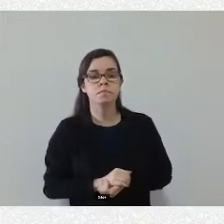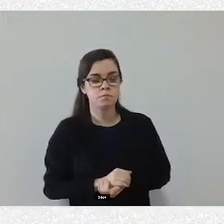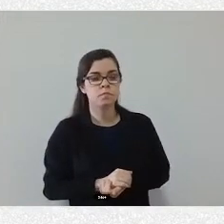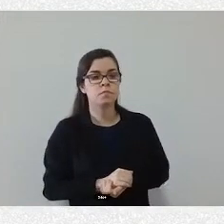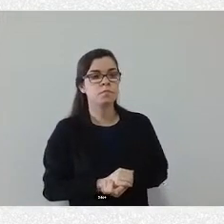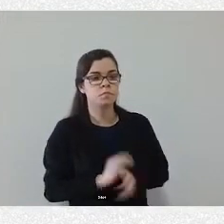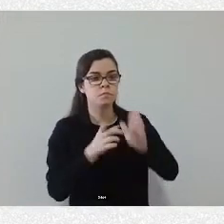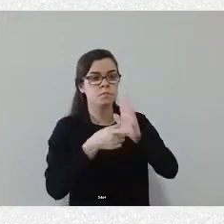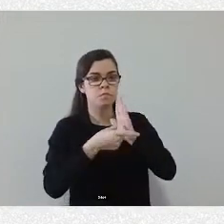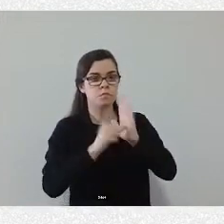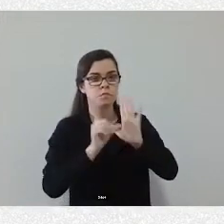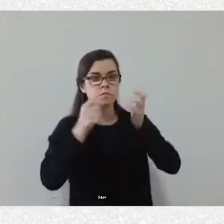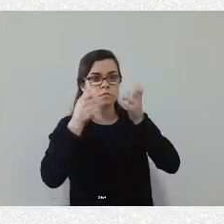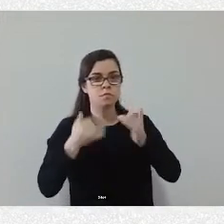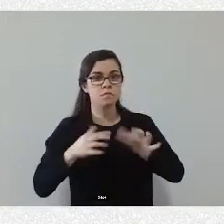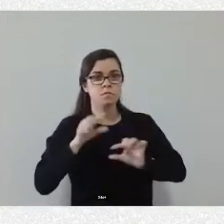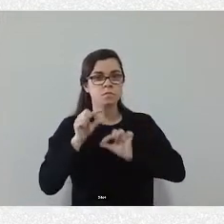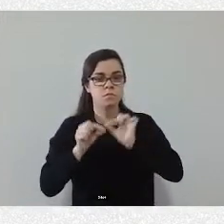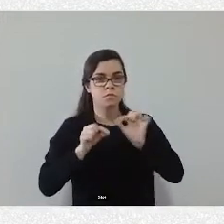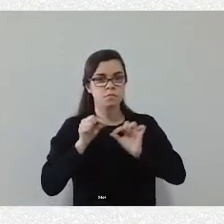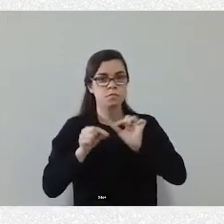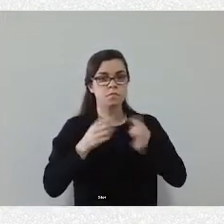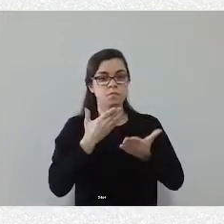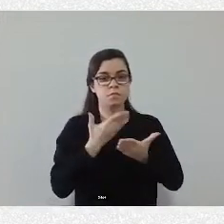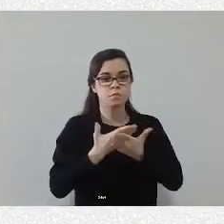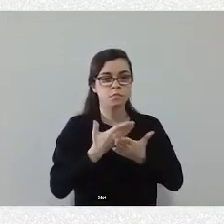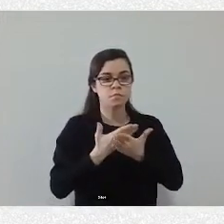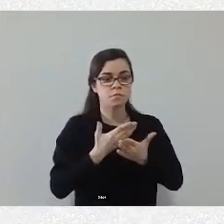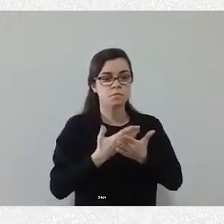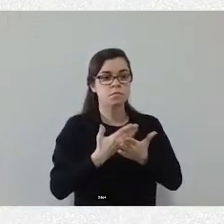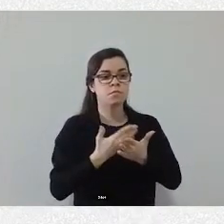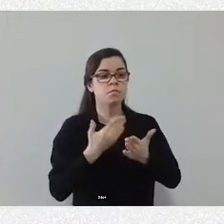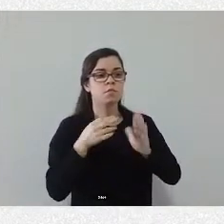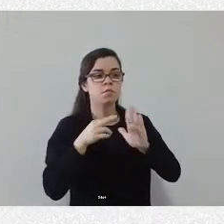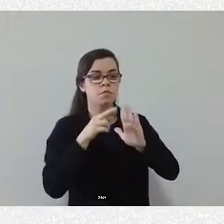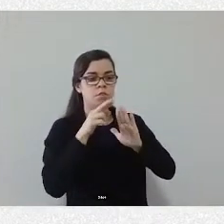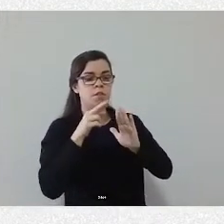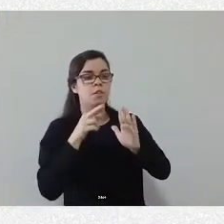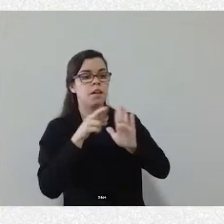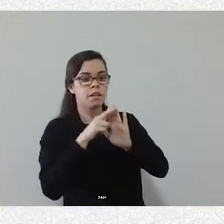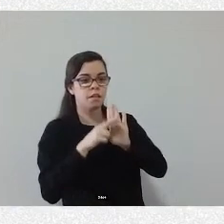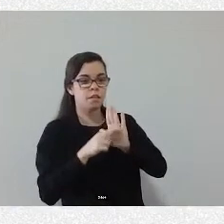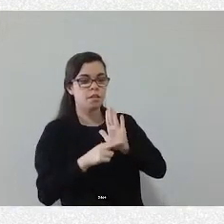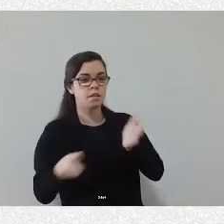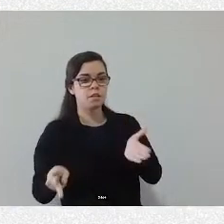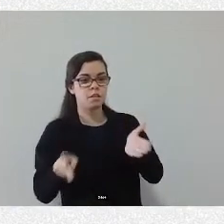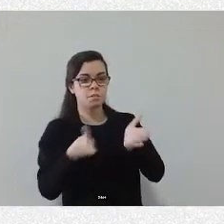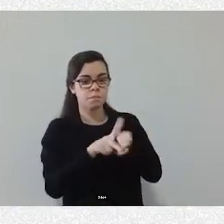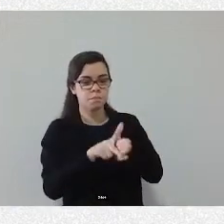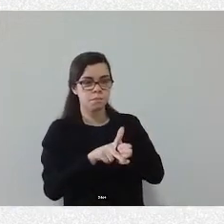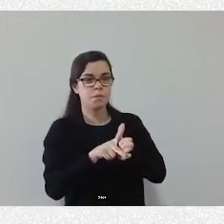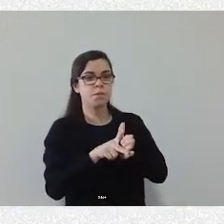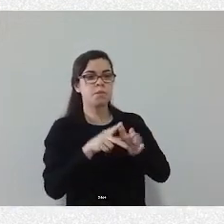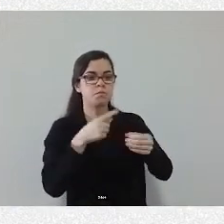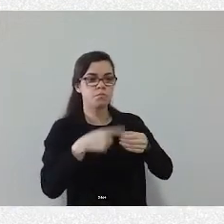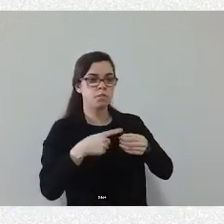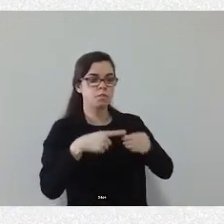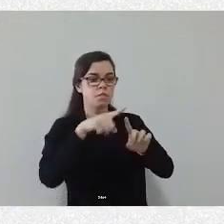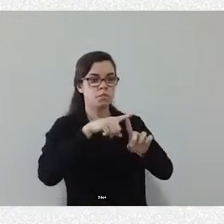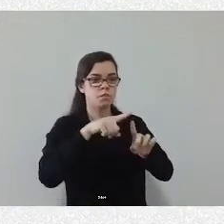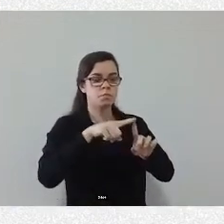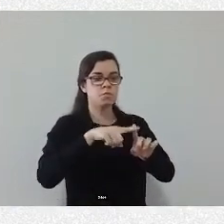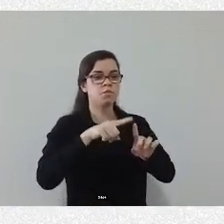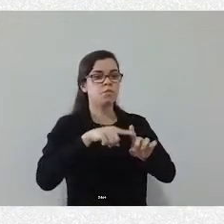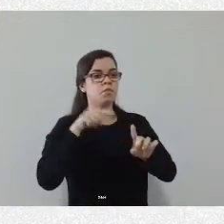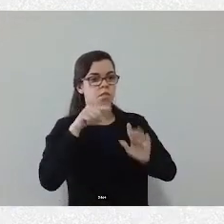que não, o estudo não interfere nos protocolos já adotados pelo município ou pela regional. A